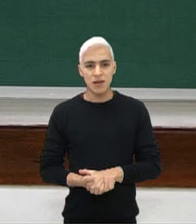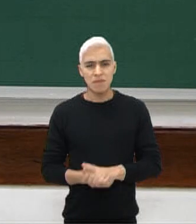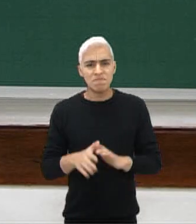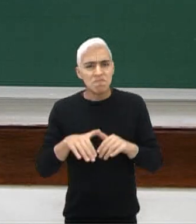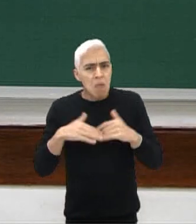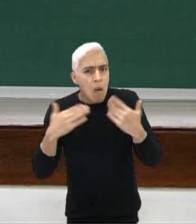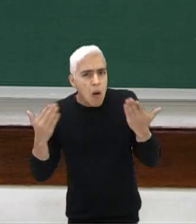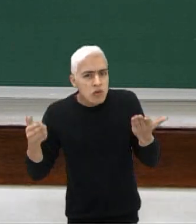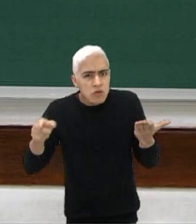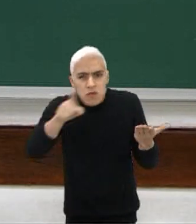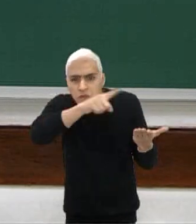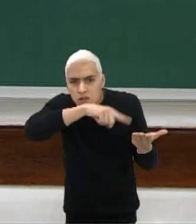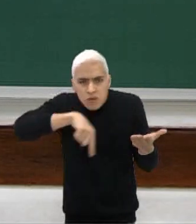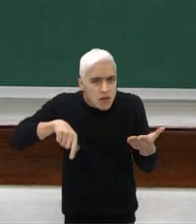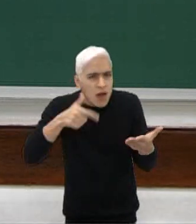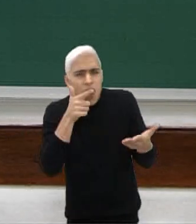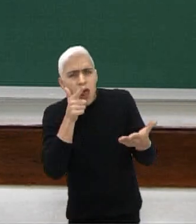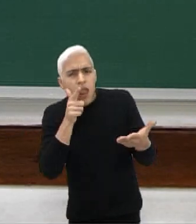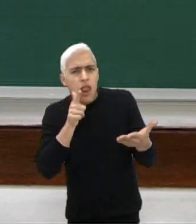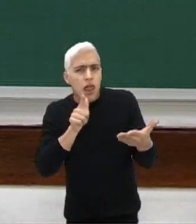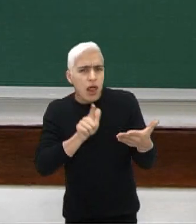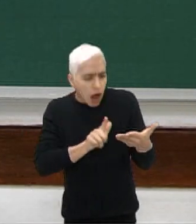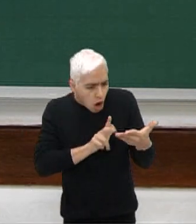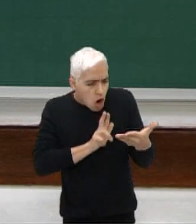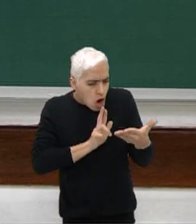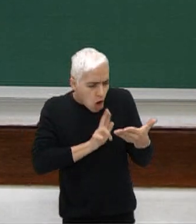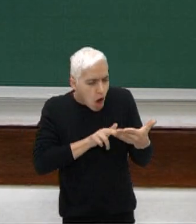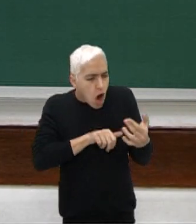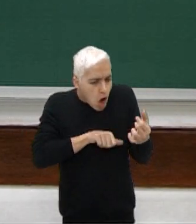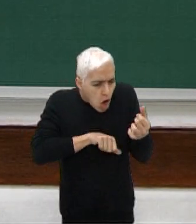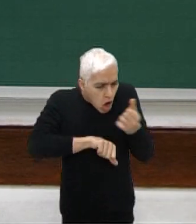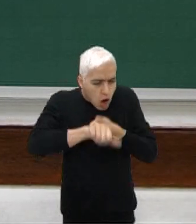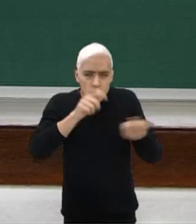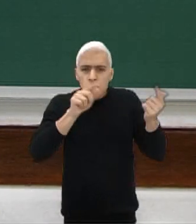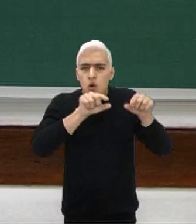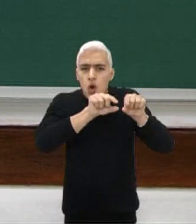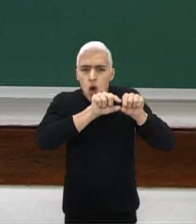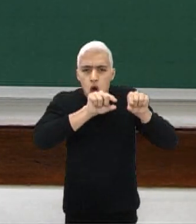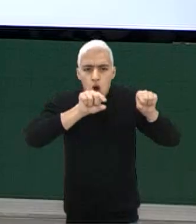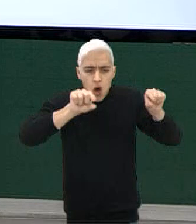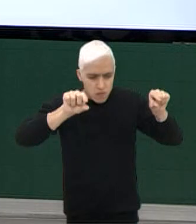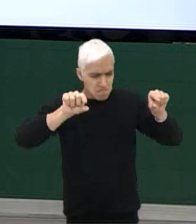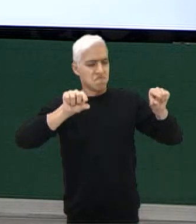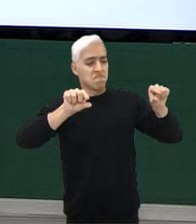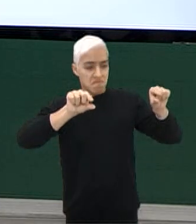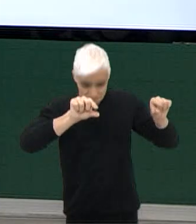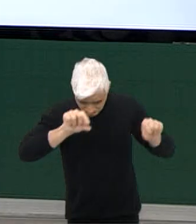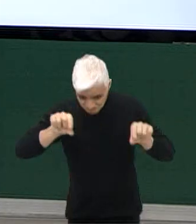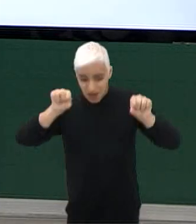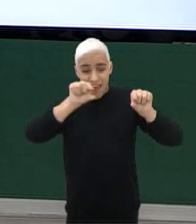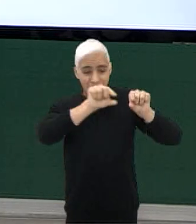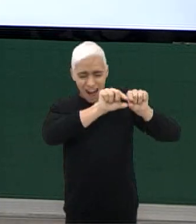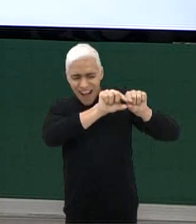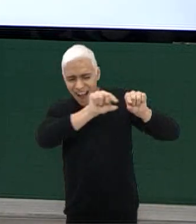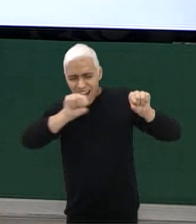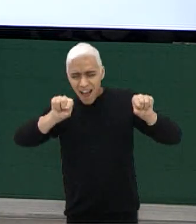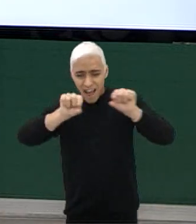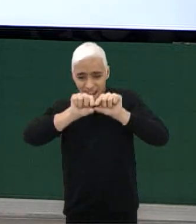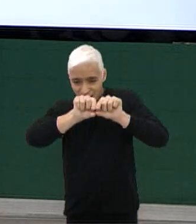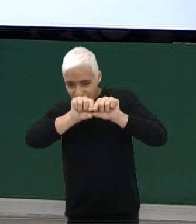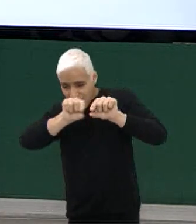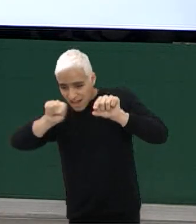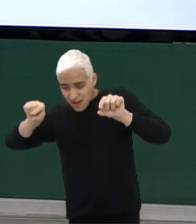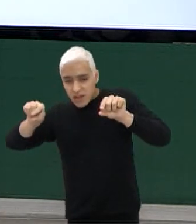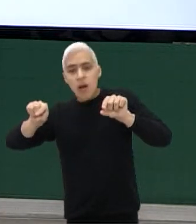Então, pessoal, conseguiu fazer a transformação desta oração aqui em oração subordinada substantiva? Vamos